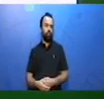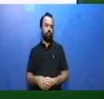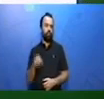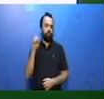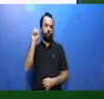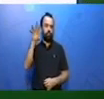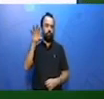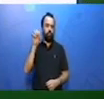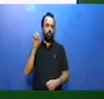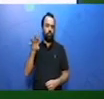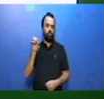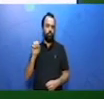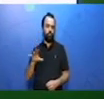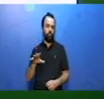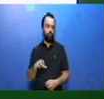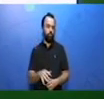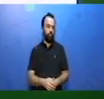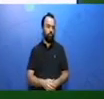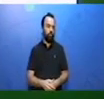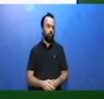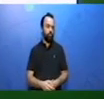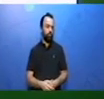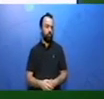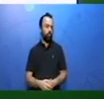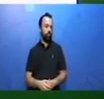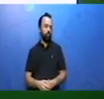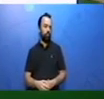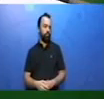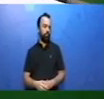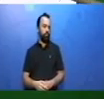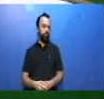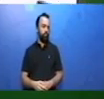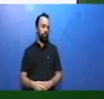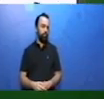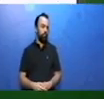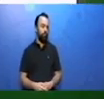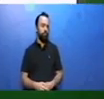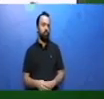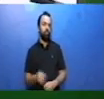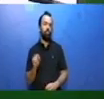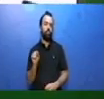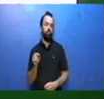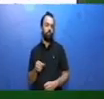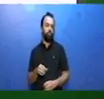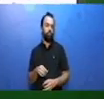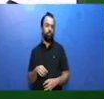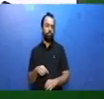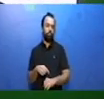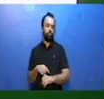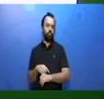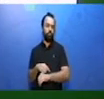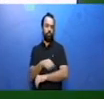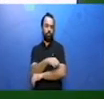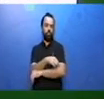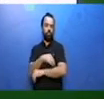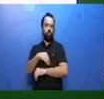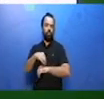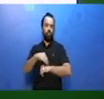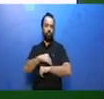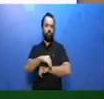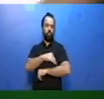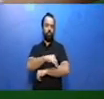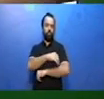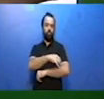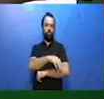de trânsito, regula a circulação de pessoas de veículos. Quais são as sinalizações? Faixa de pedestre, semáforo,